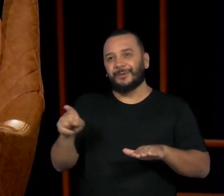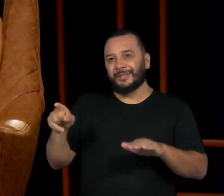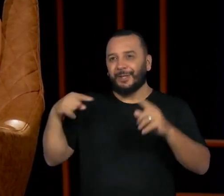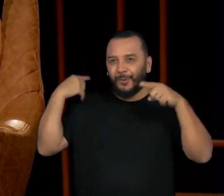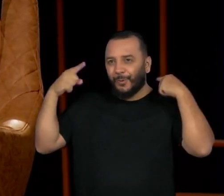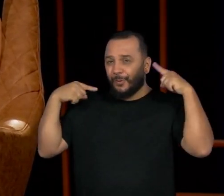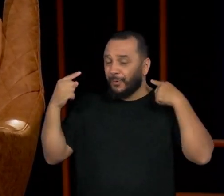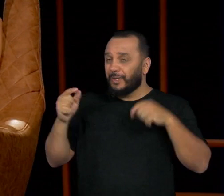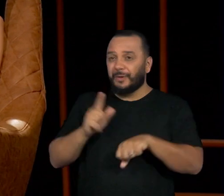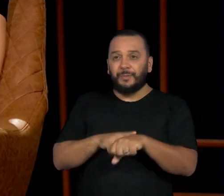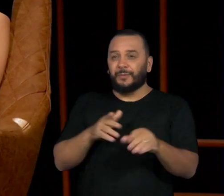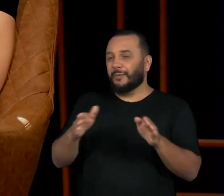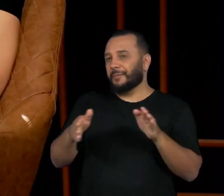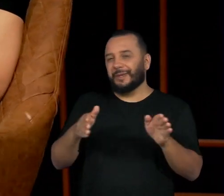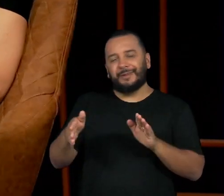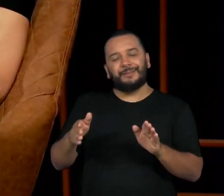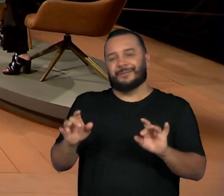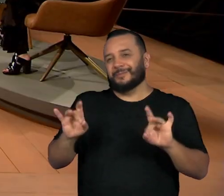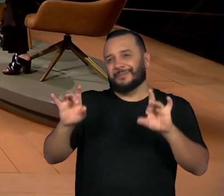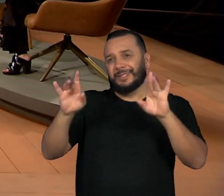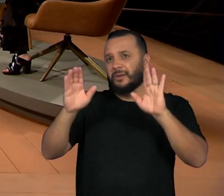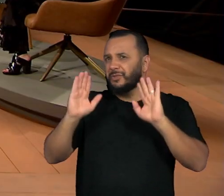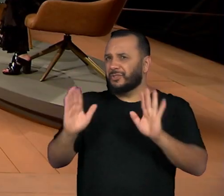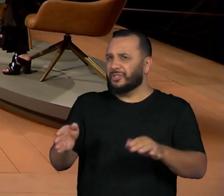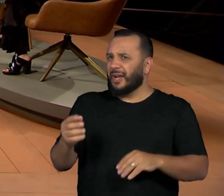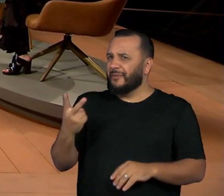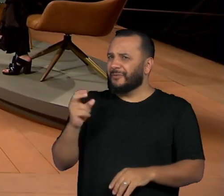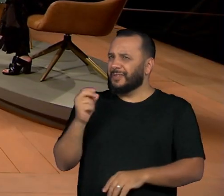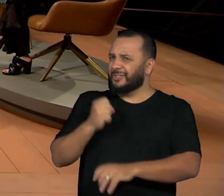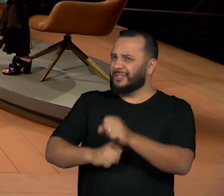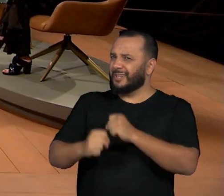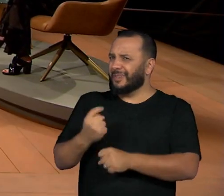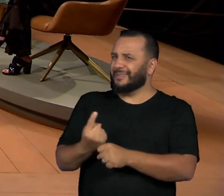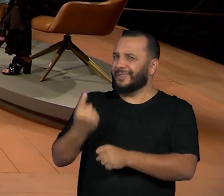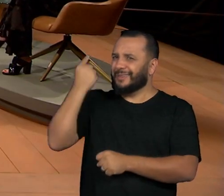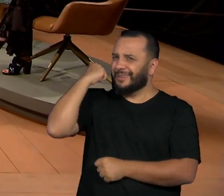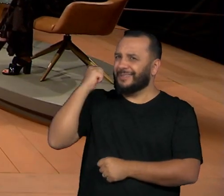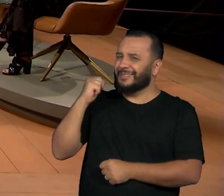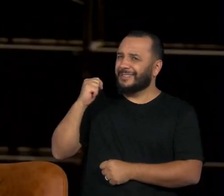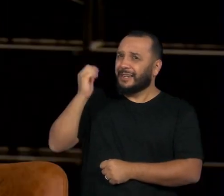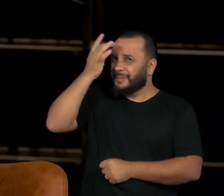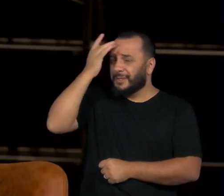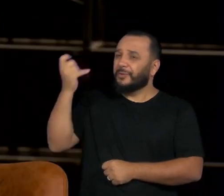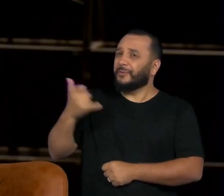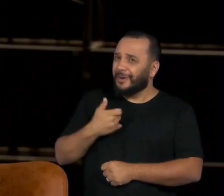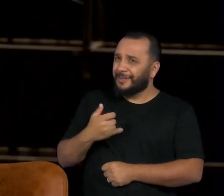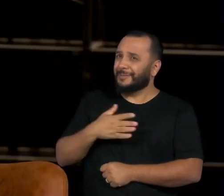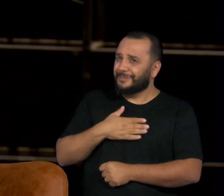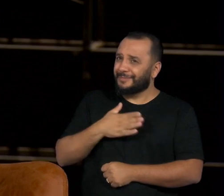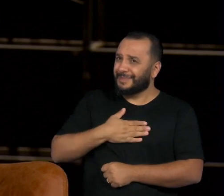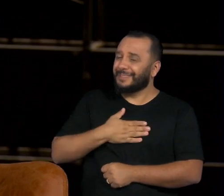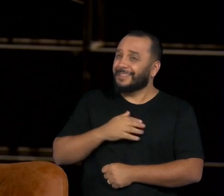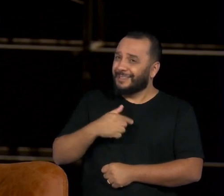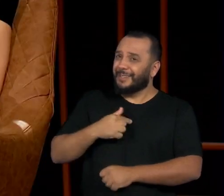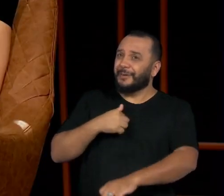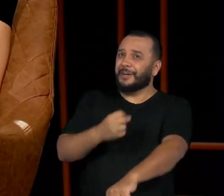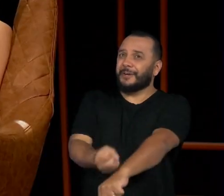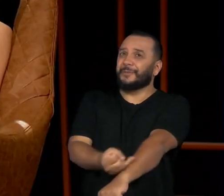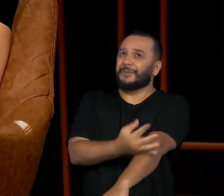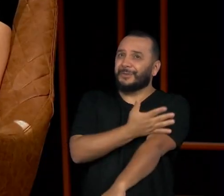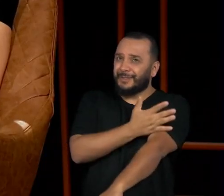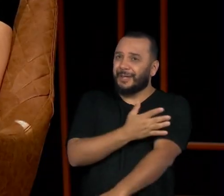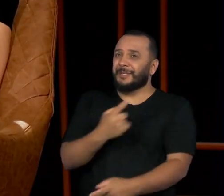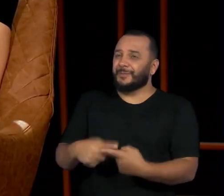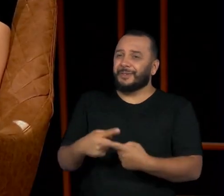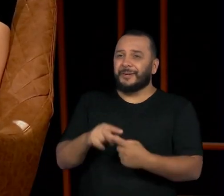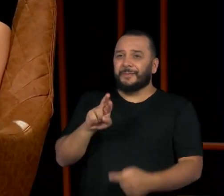até hoje, isso já faz quase 20 anos, e até hoje as pessoas falam desse show para mim e eu fico emocionada, porque o Rafa